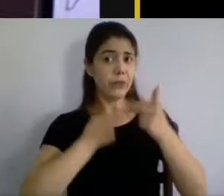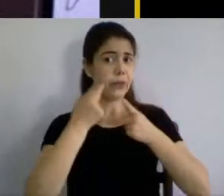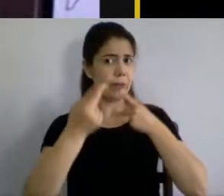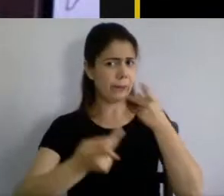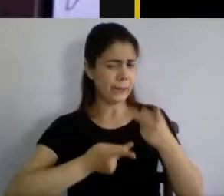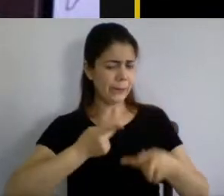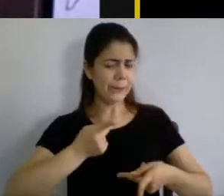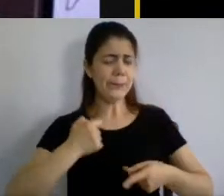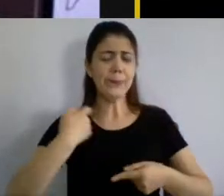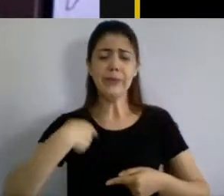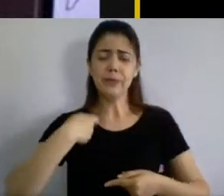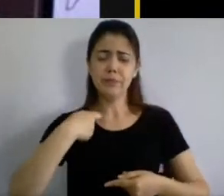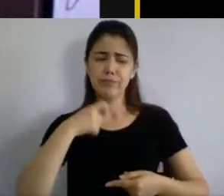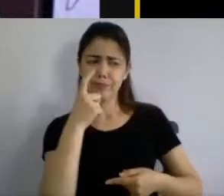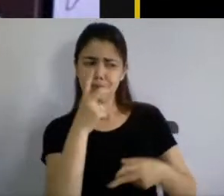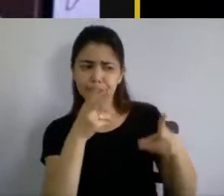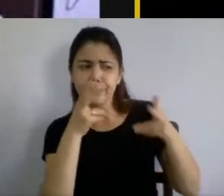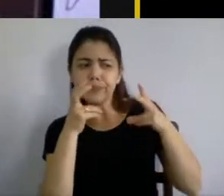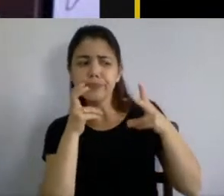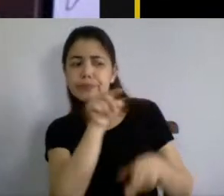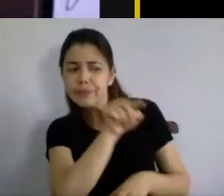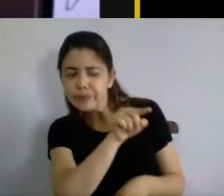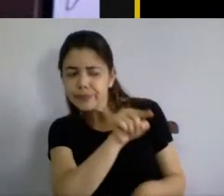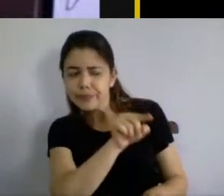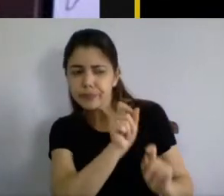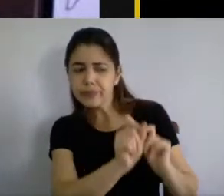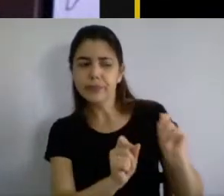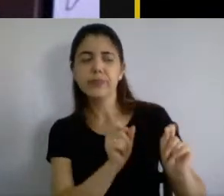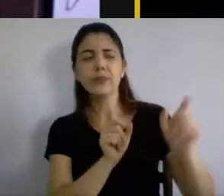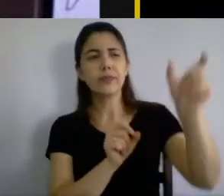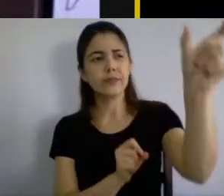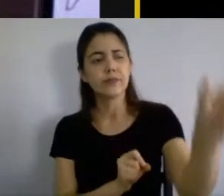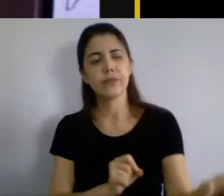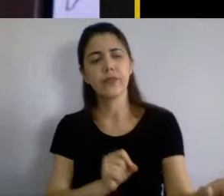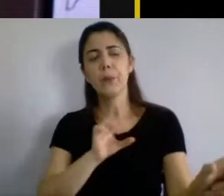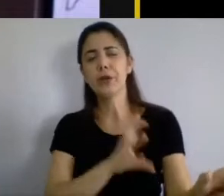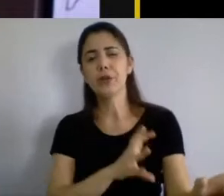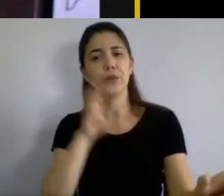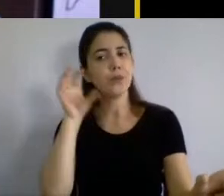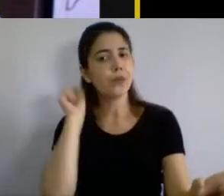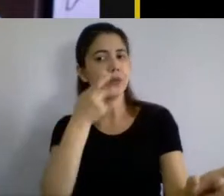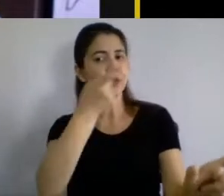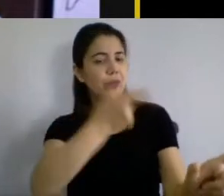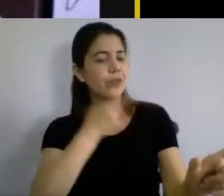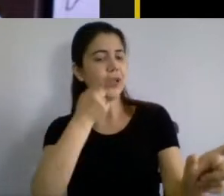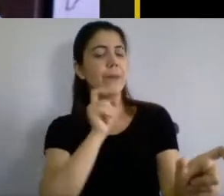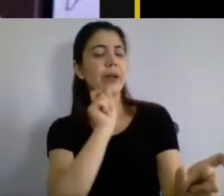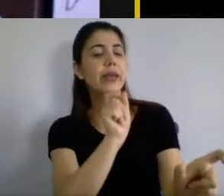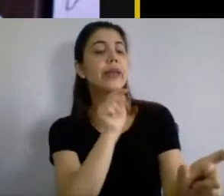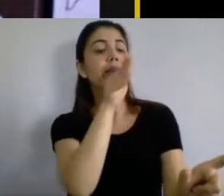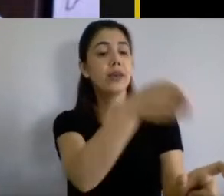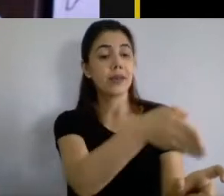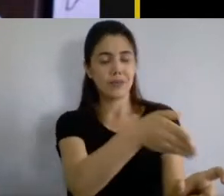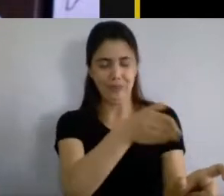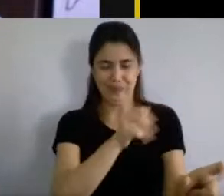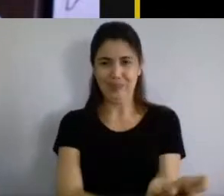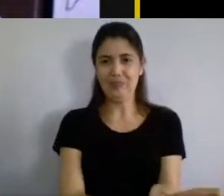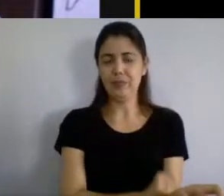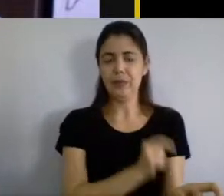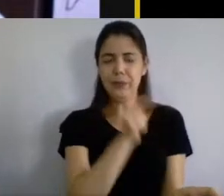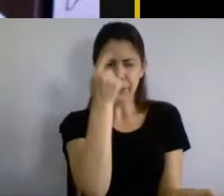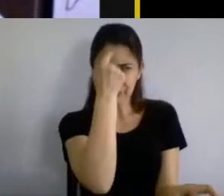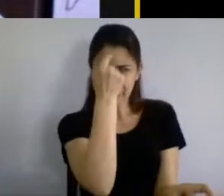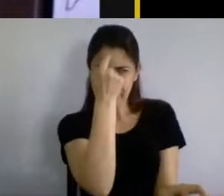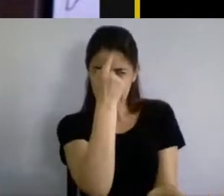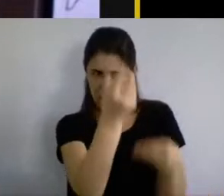quem ouve para trabalhar sobre a mente dele e com ela. Antes de tudo, quer dizer, a